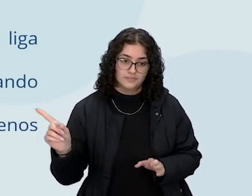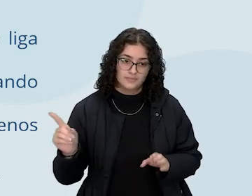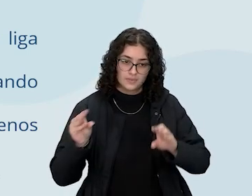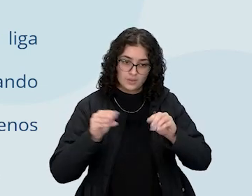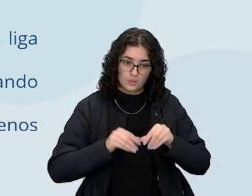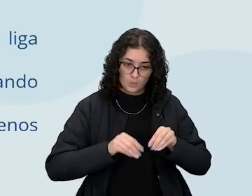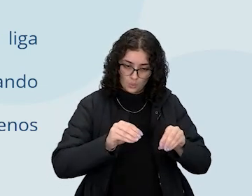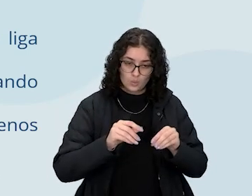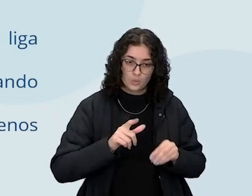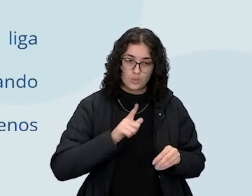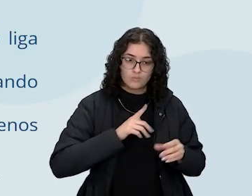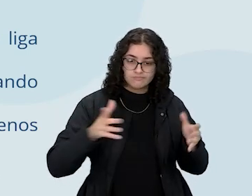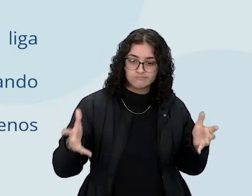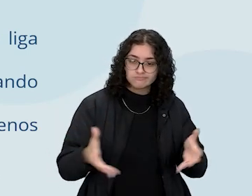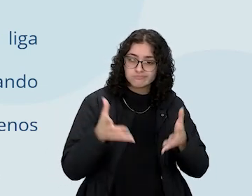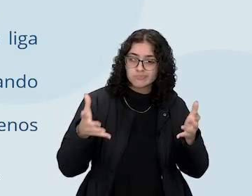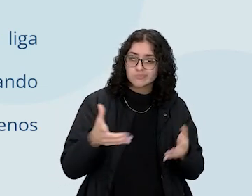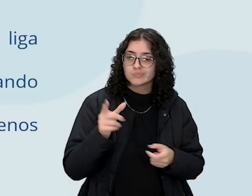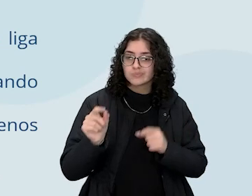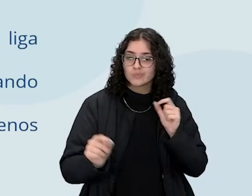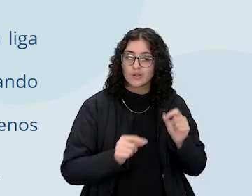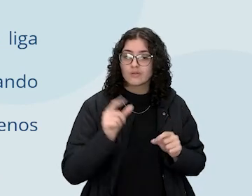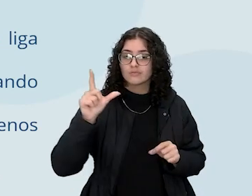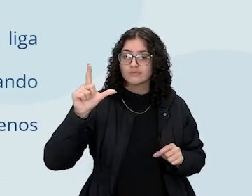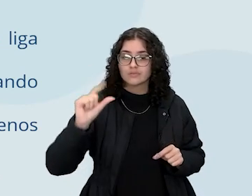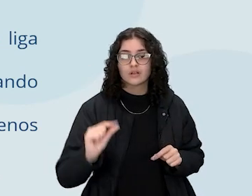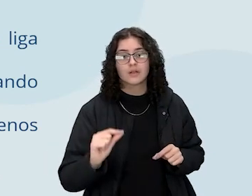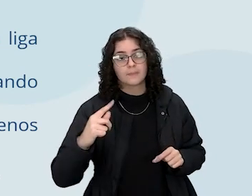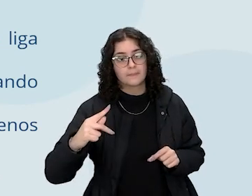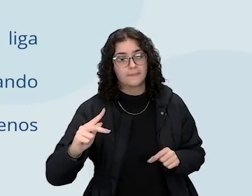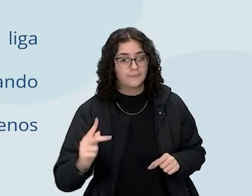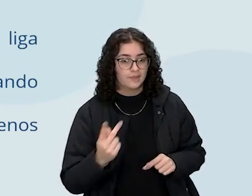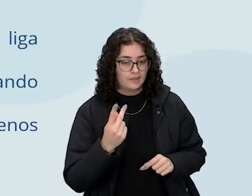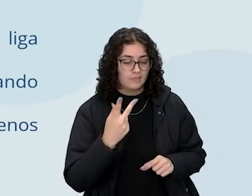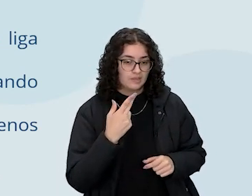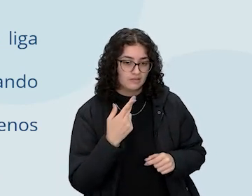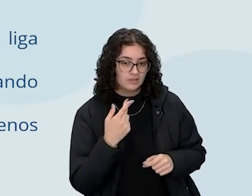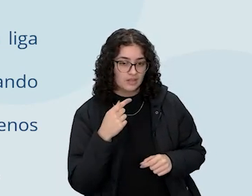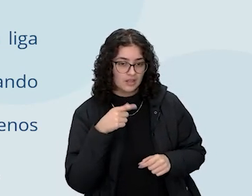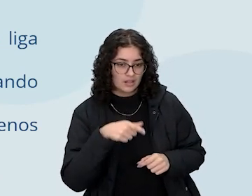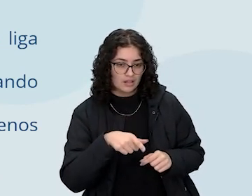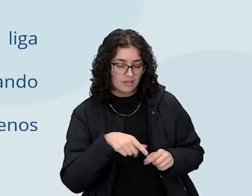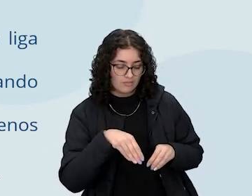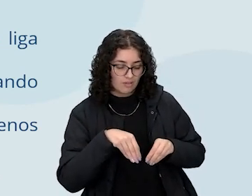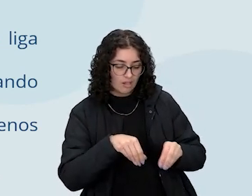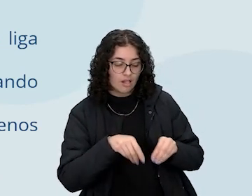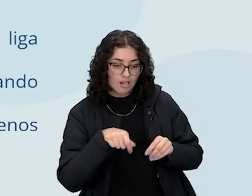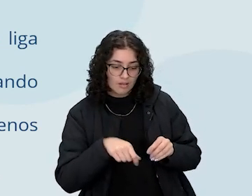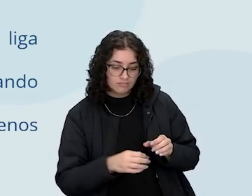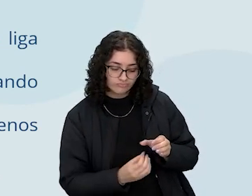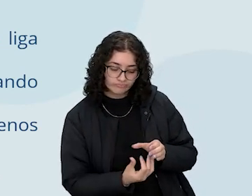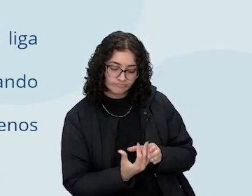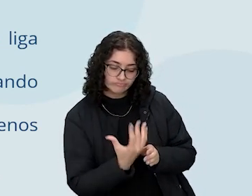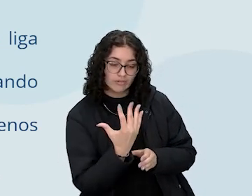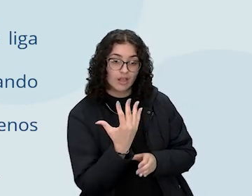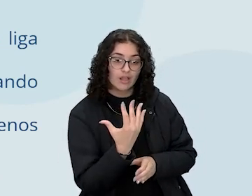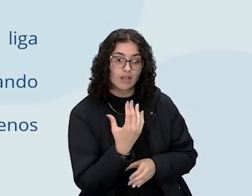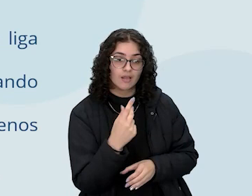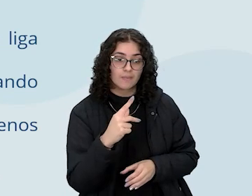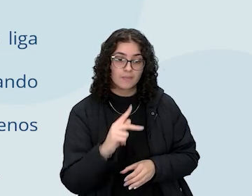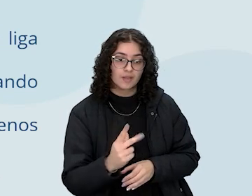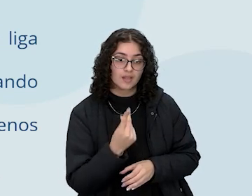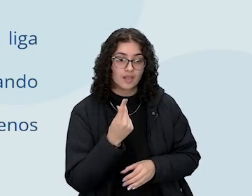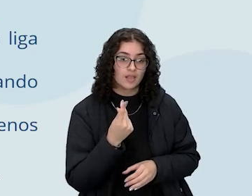vai promover o quê? A diminuição do pH deixando o solo fértil. Lembrando que pH diminuto é